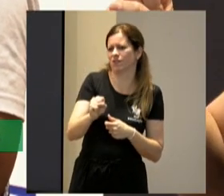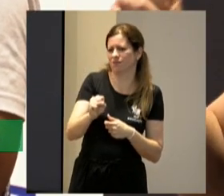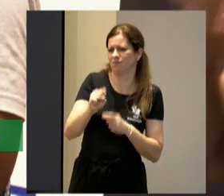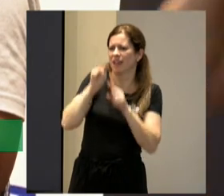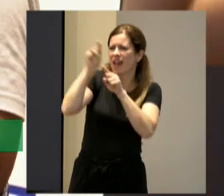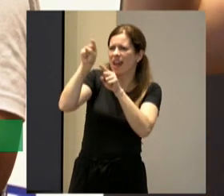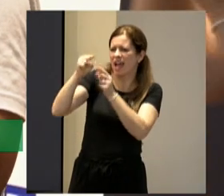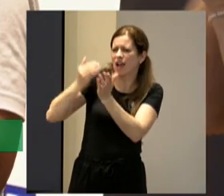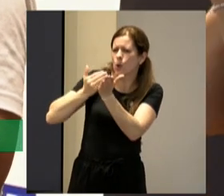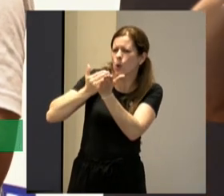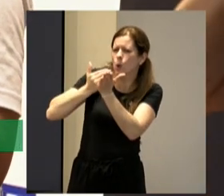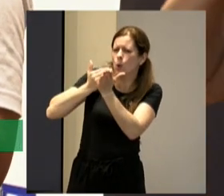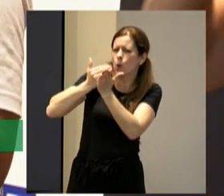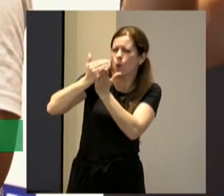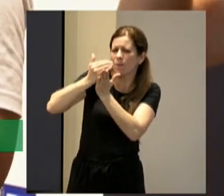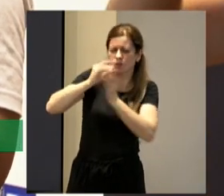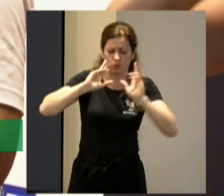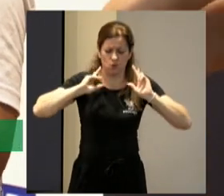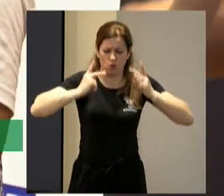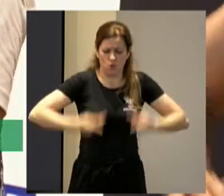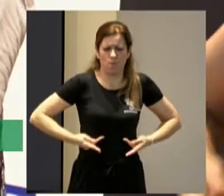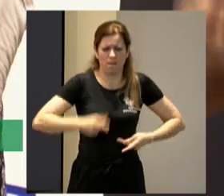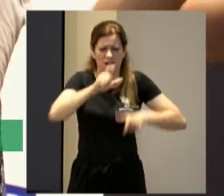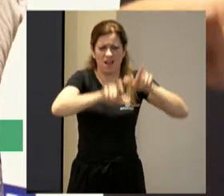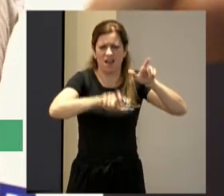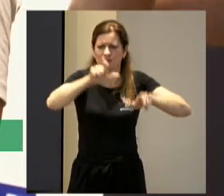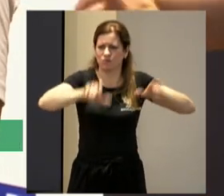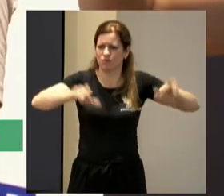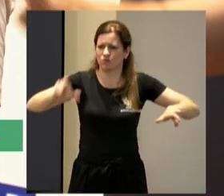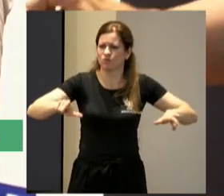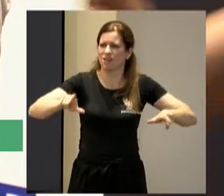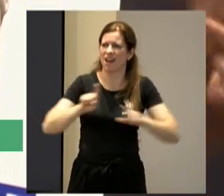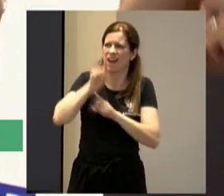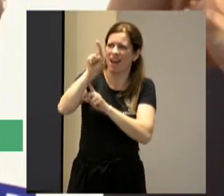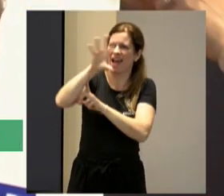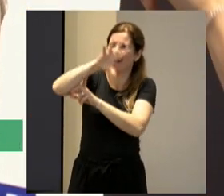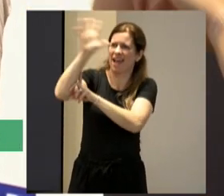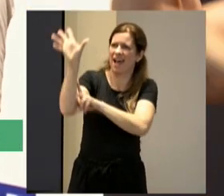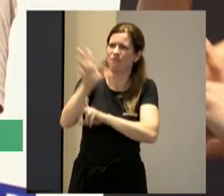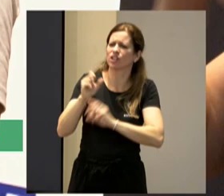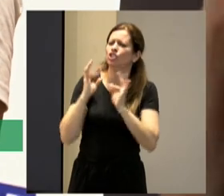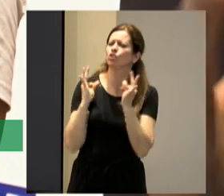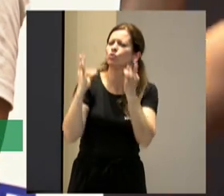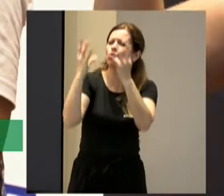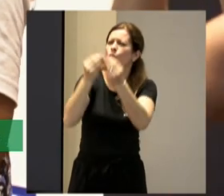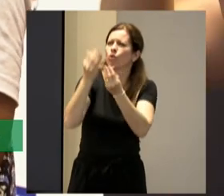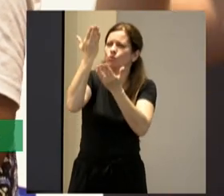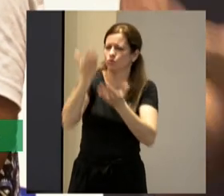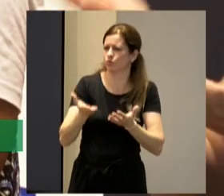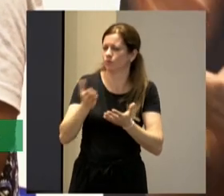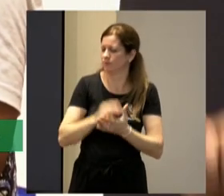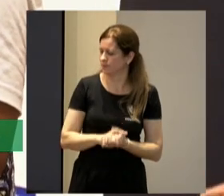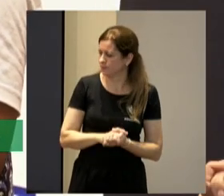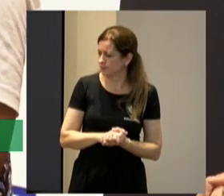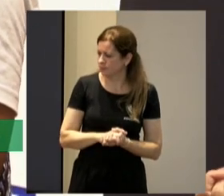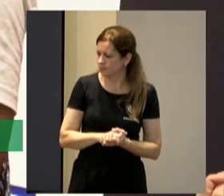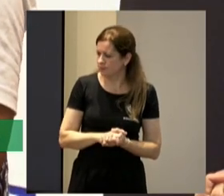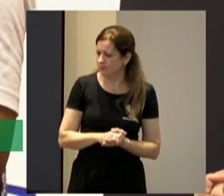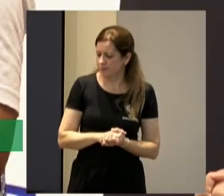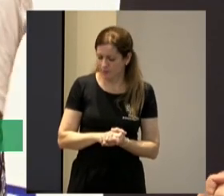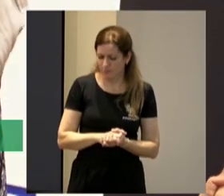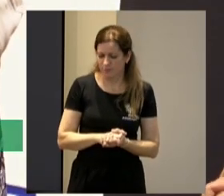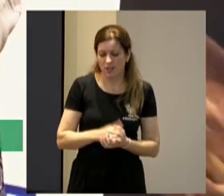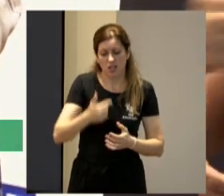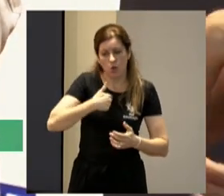humanidade. A África não é só o continente das pessoas pretas, que muitas vezes eu acompanho, estou fazendo